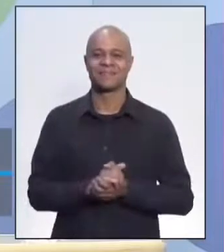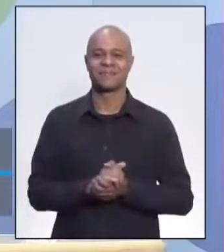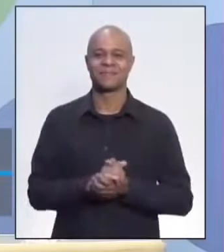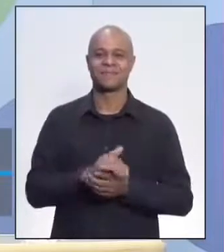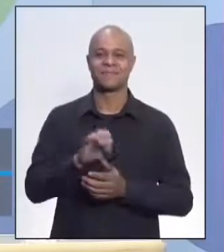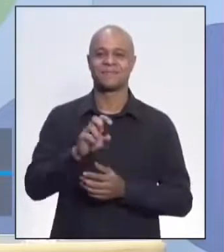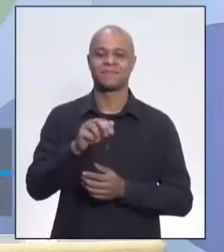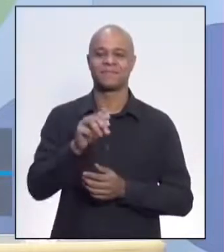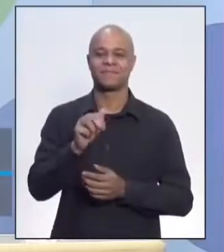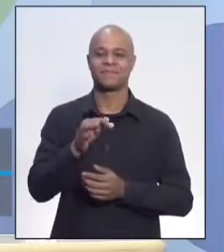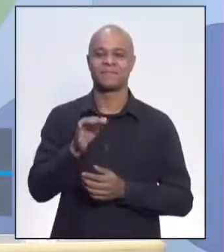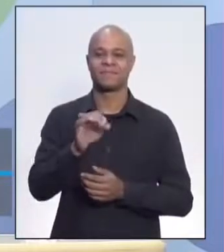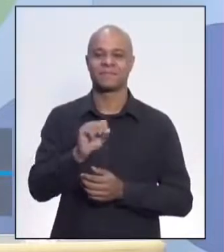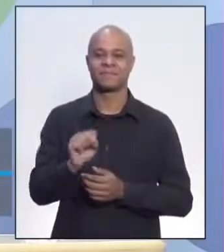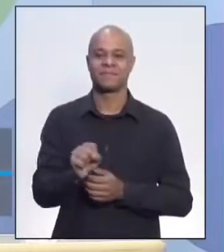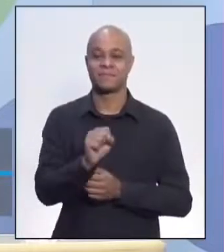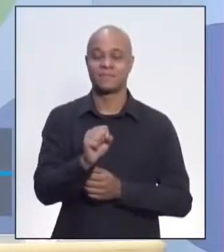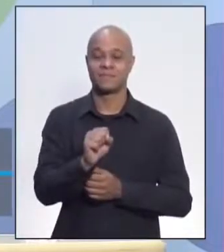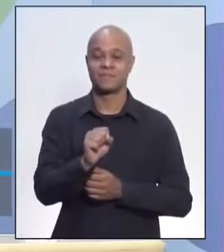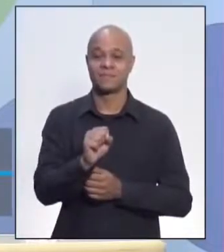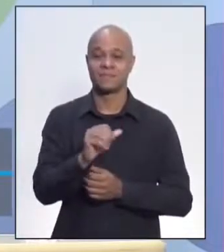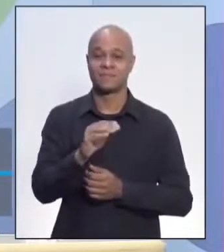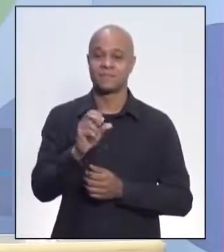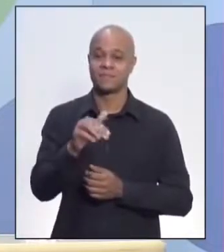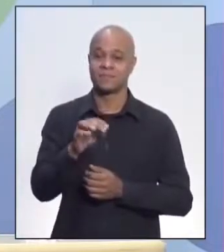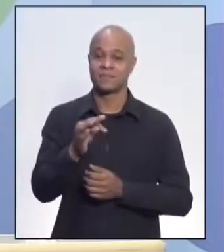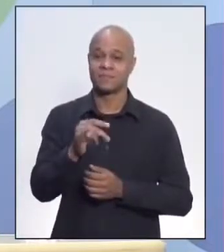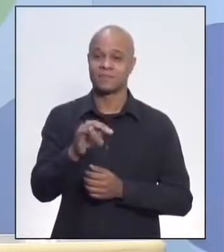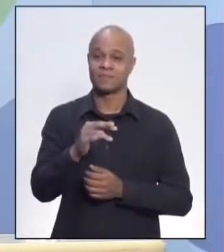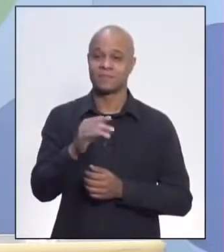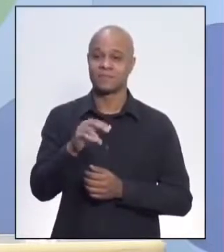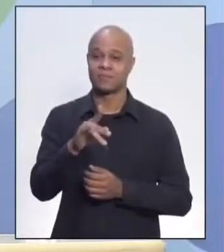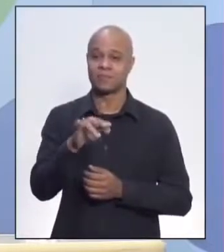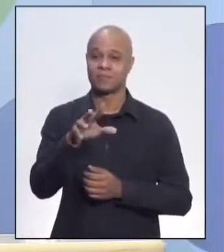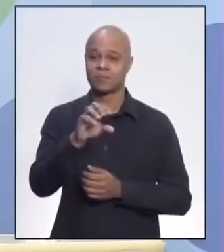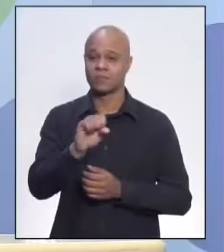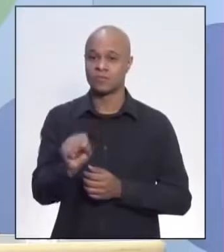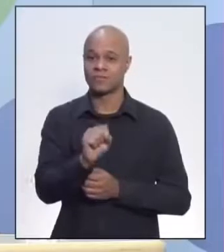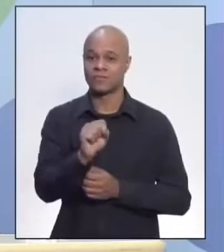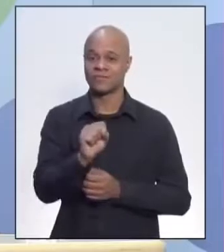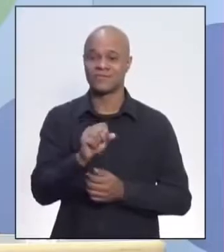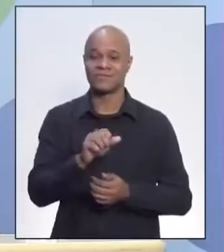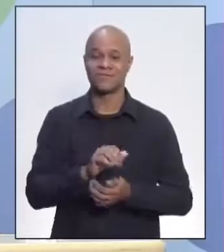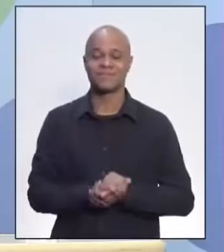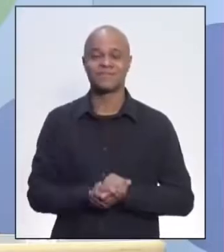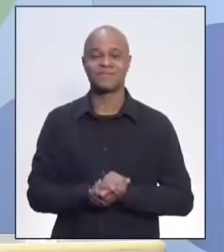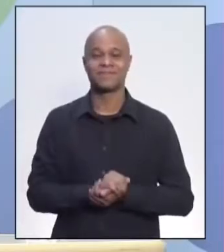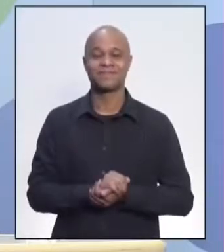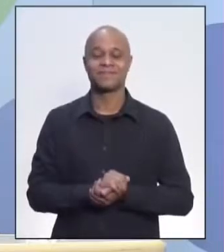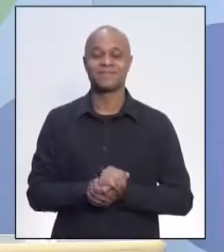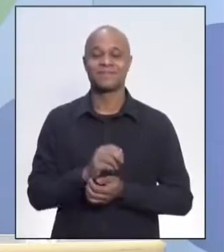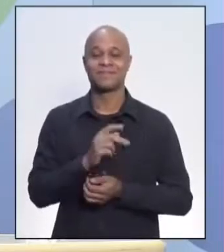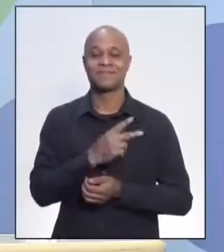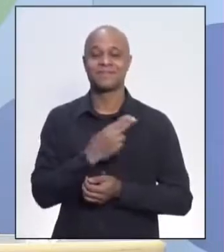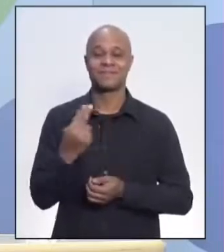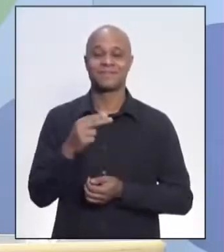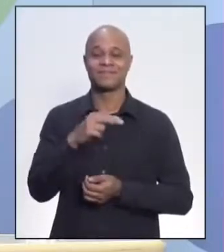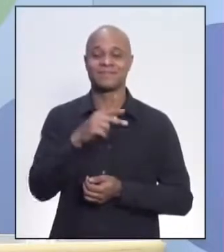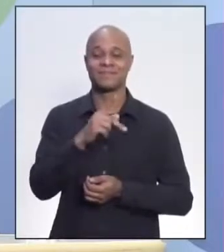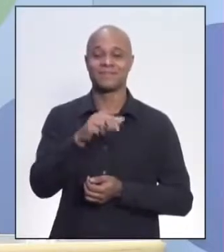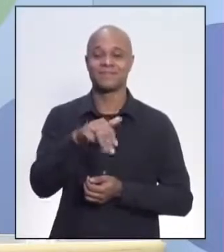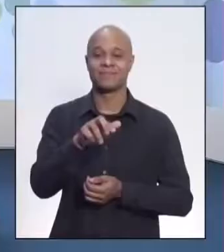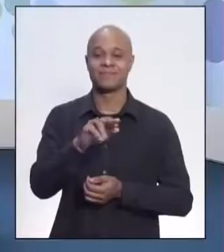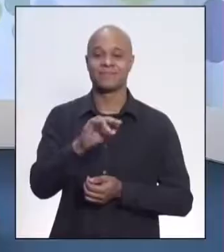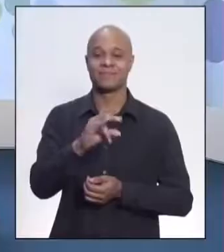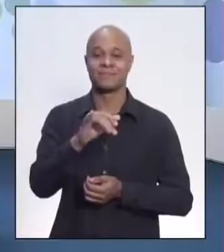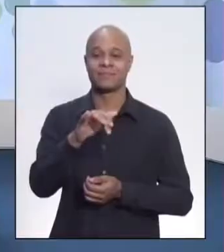elementos constitutivos do movimento dançado. Eu sou a professora Márcia, estarei fazendo a moderação com vocês aqui através do chat. Apresento a